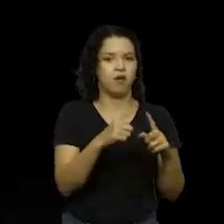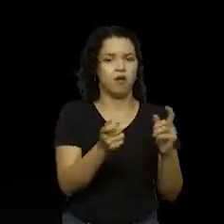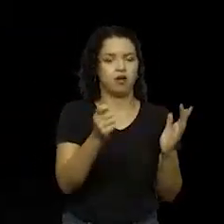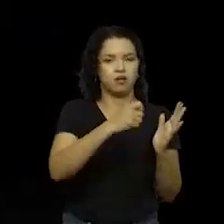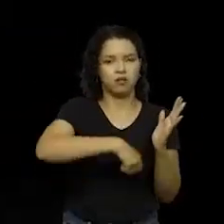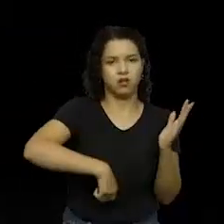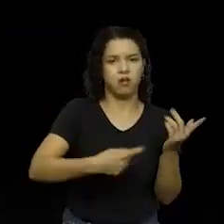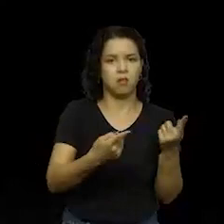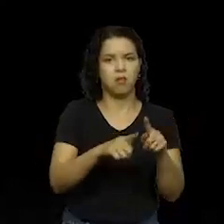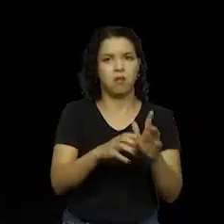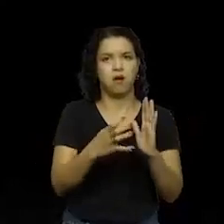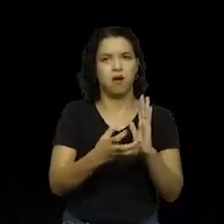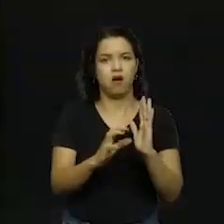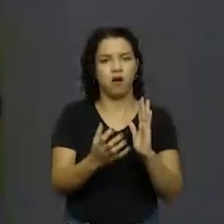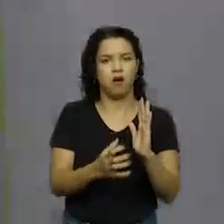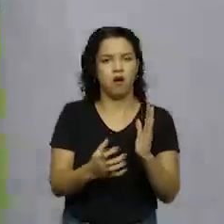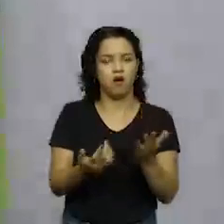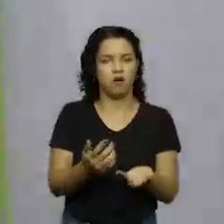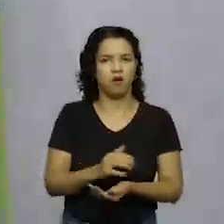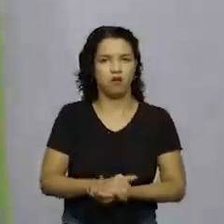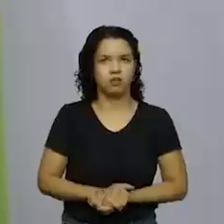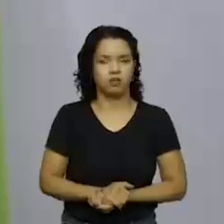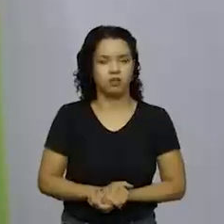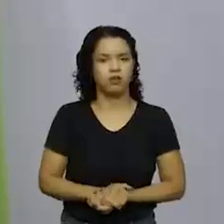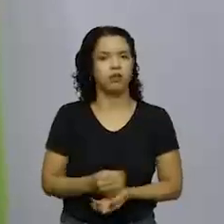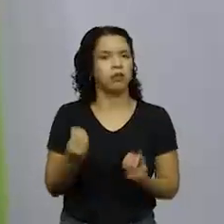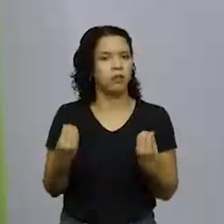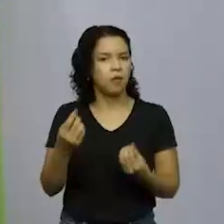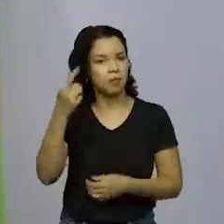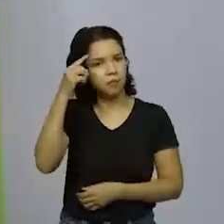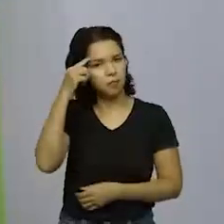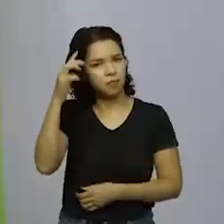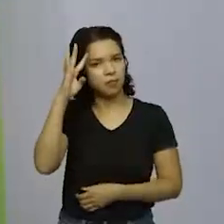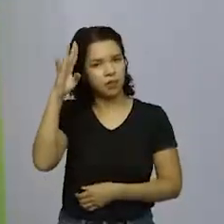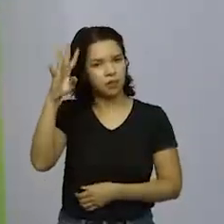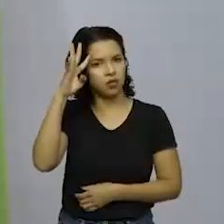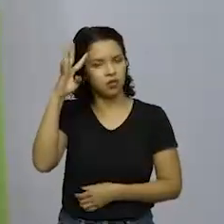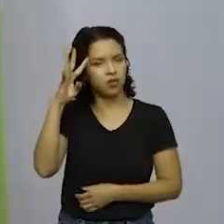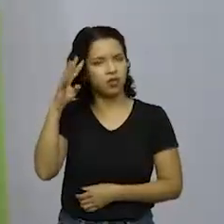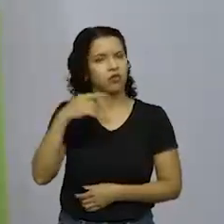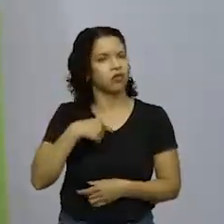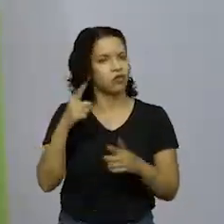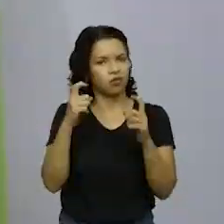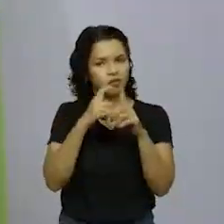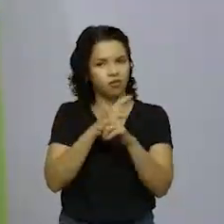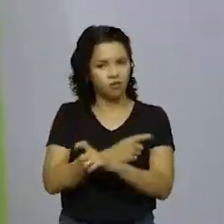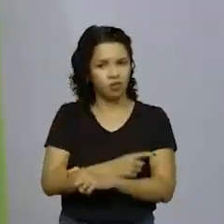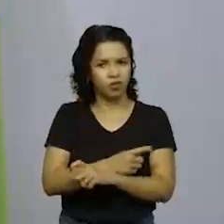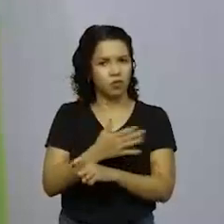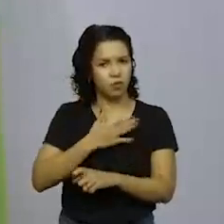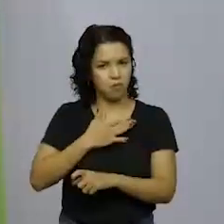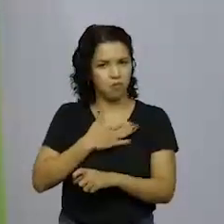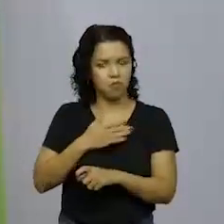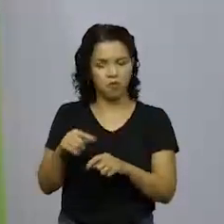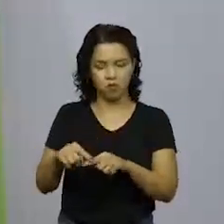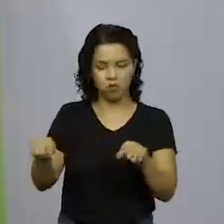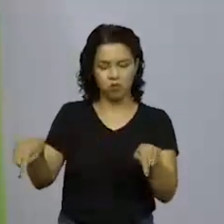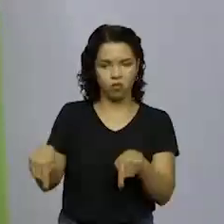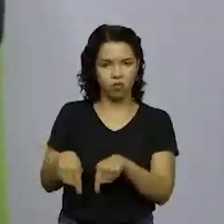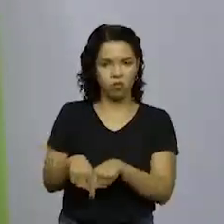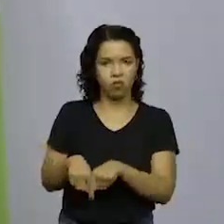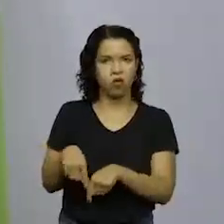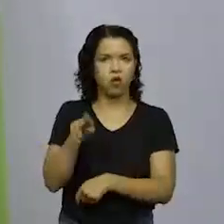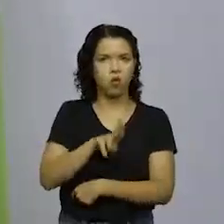partidária, só o deslocamento custa 100 mil reais. Eu fico imaginando, eu tenho dificuldade, gente. No meu gabinete, eu uso